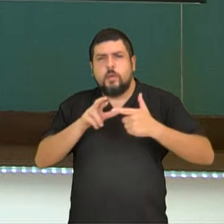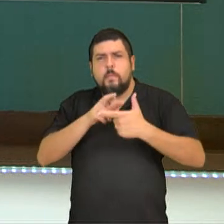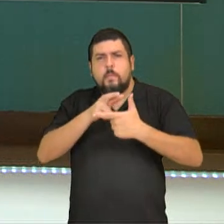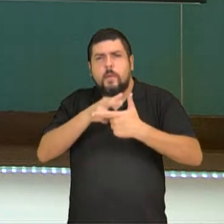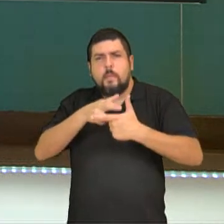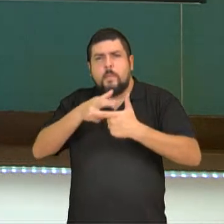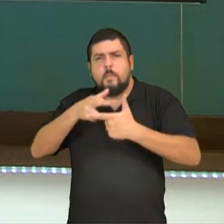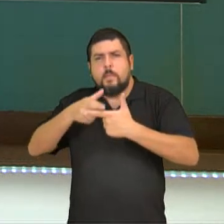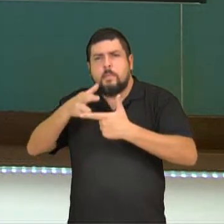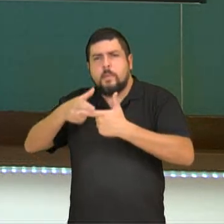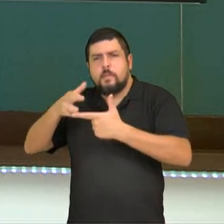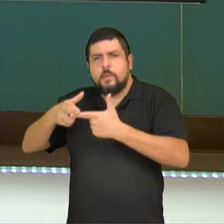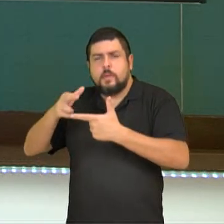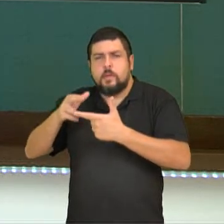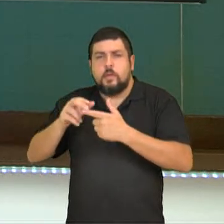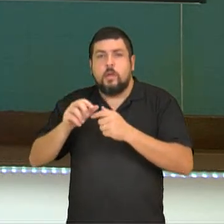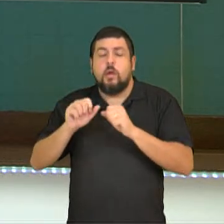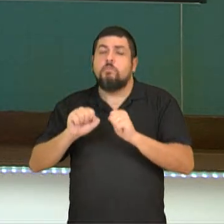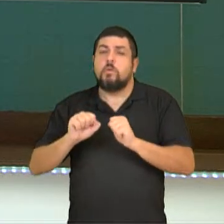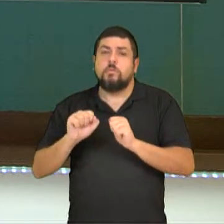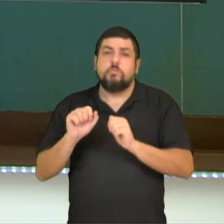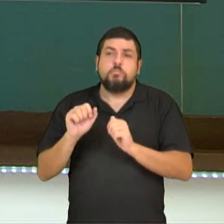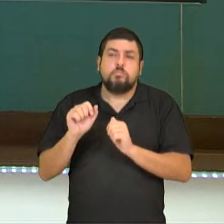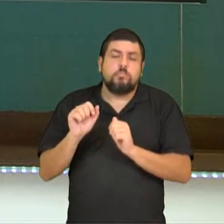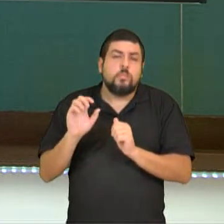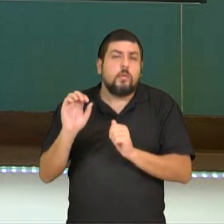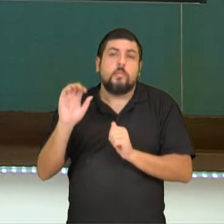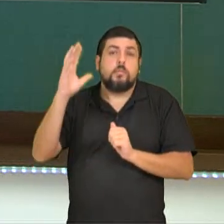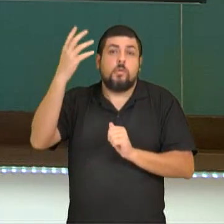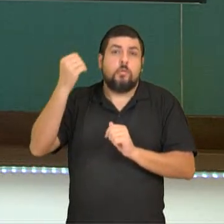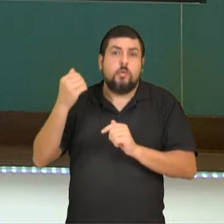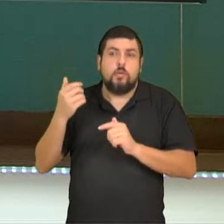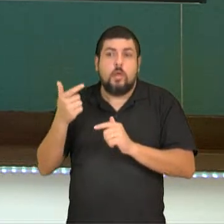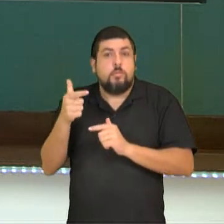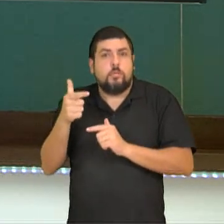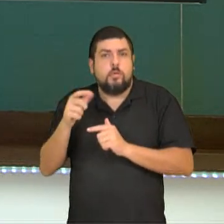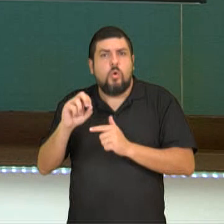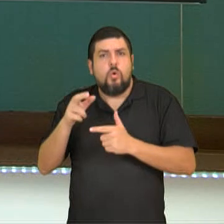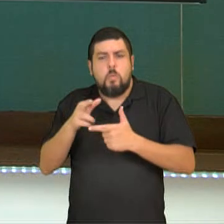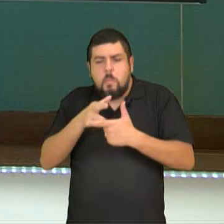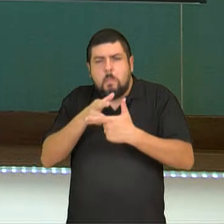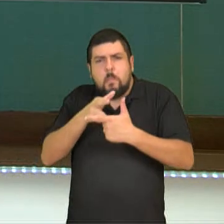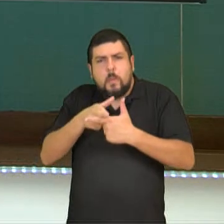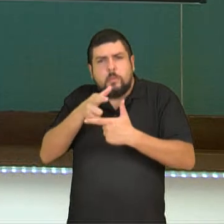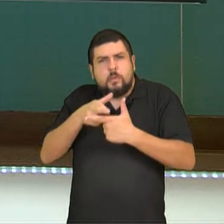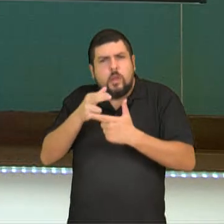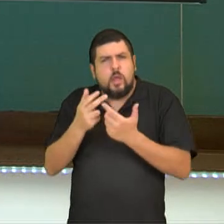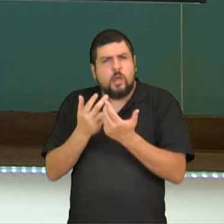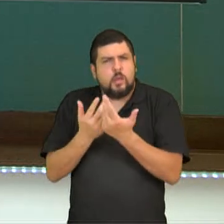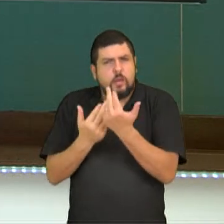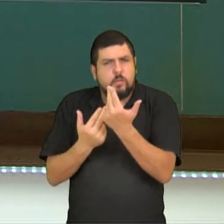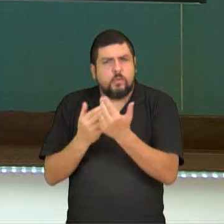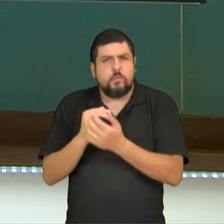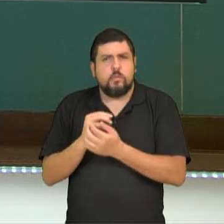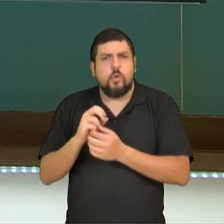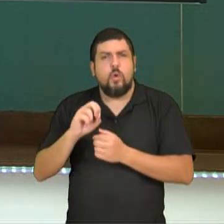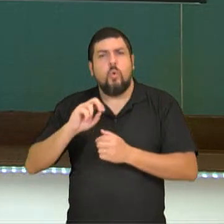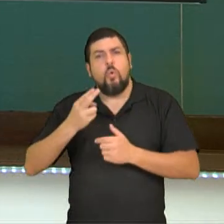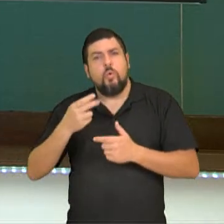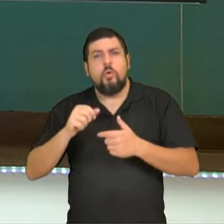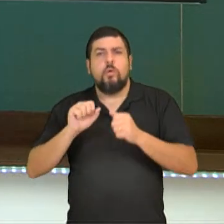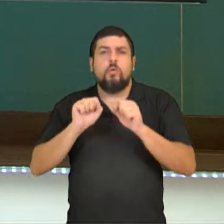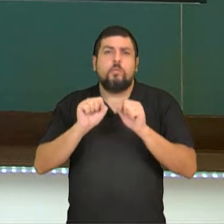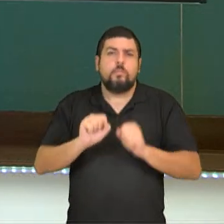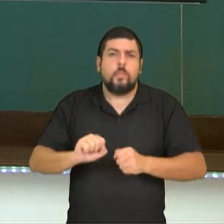Nesse caso, pode não ter raiz, nesse caso, pode ter raízes iguais, né? Ou também pode ter as duas